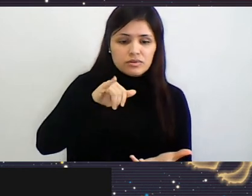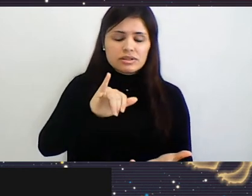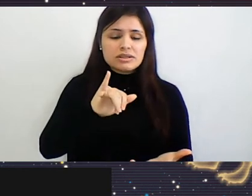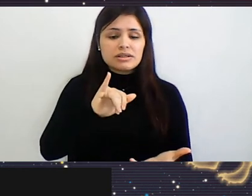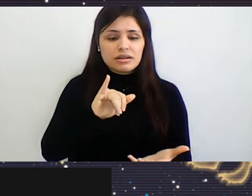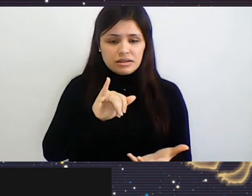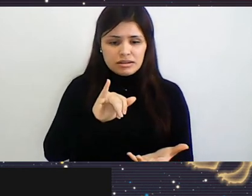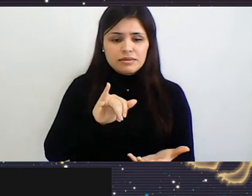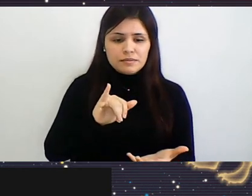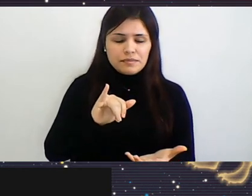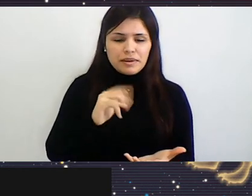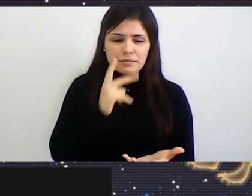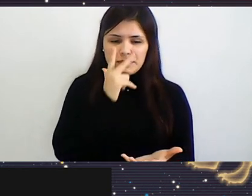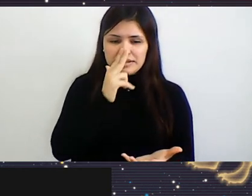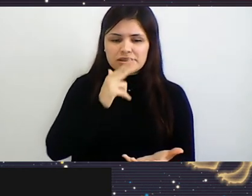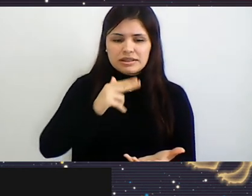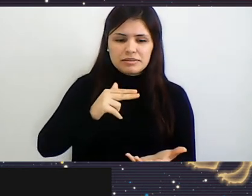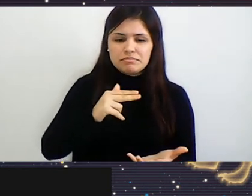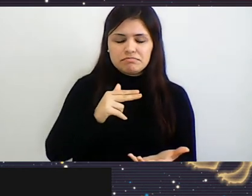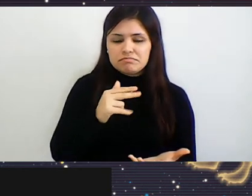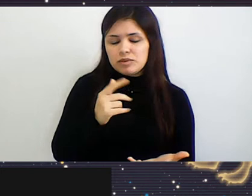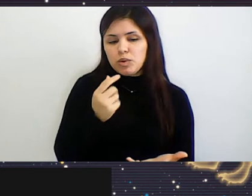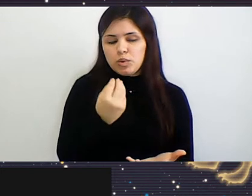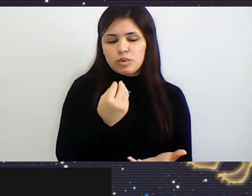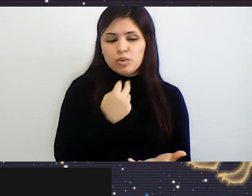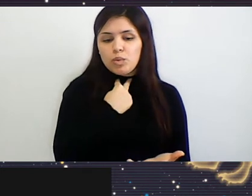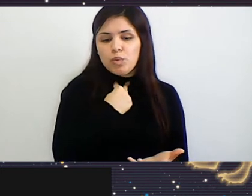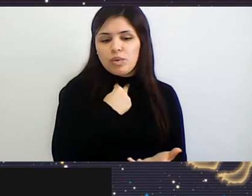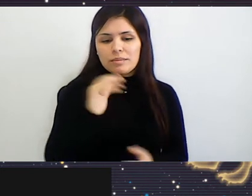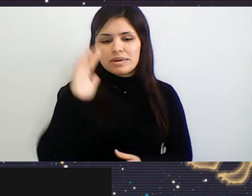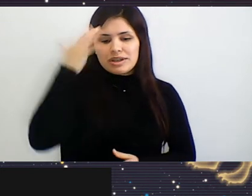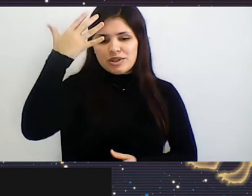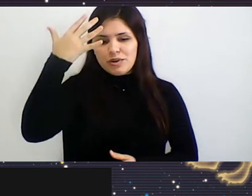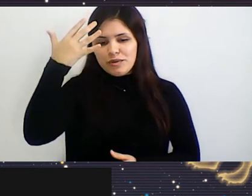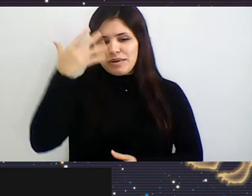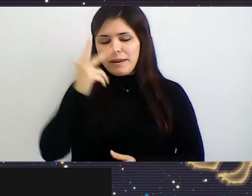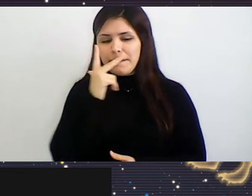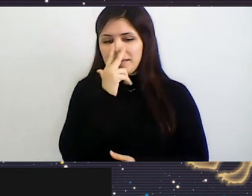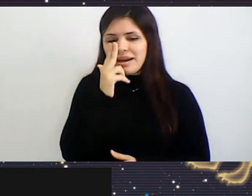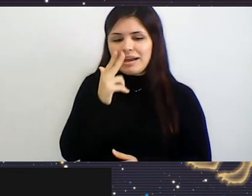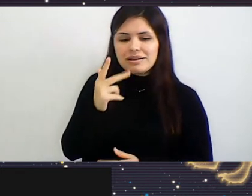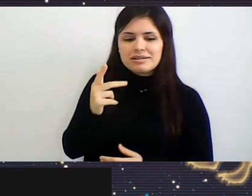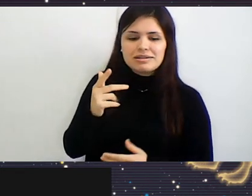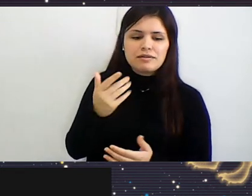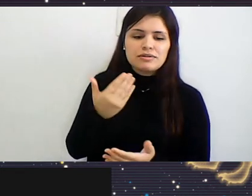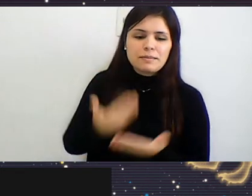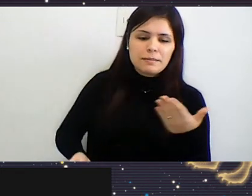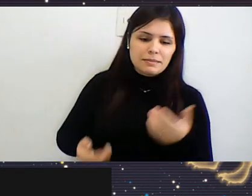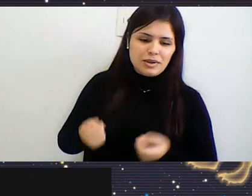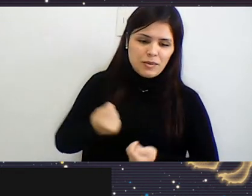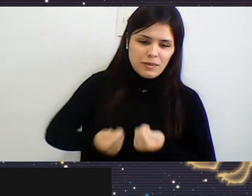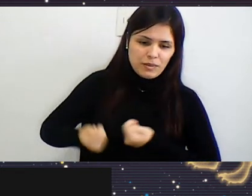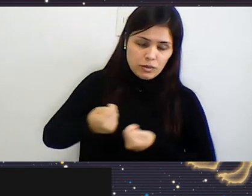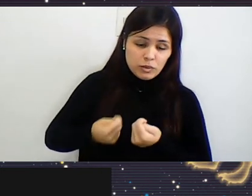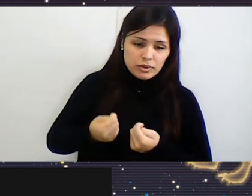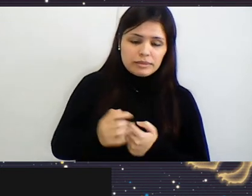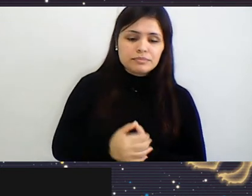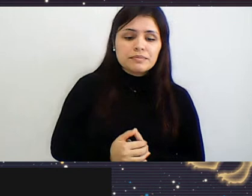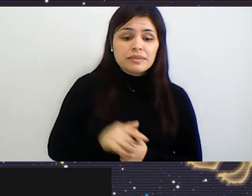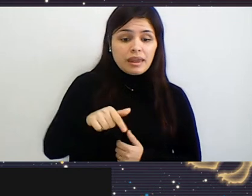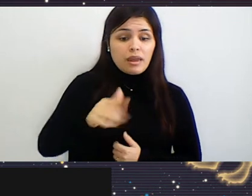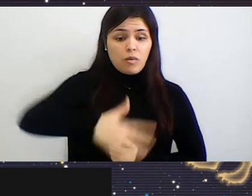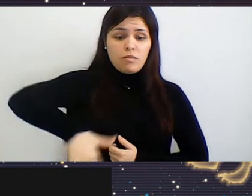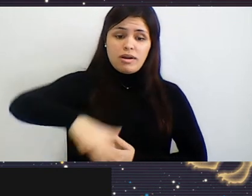dessa distribuição, em geral você tem pouco controle sobre a saída dos modelos. Então, acho que essa é uma área em